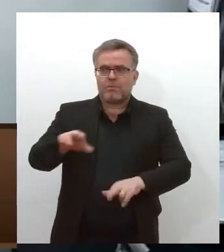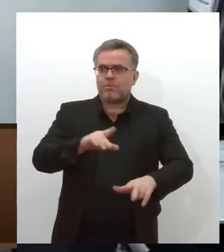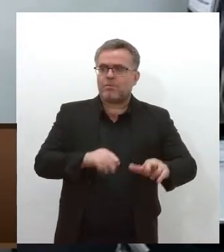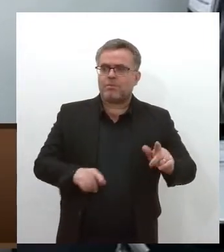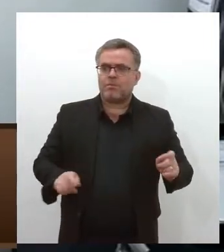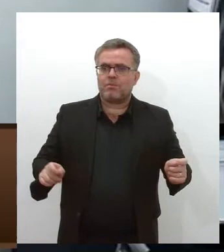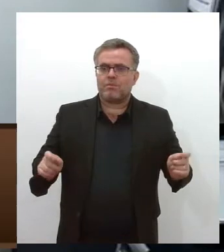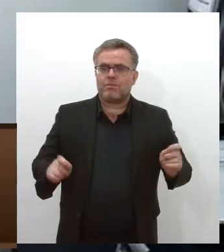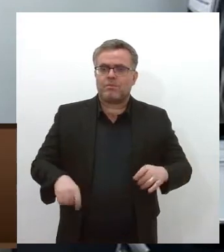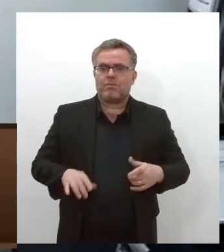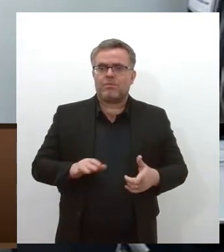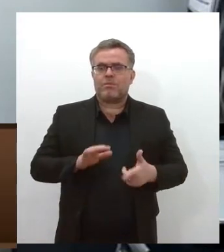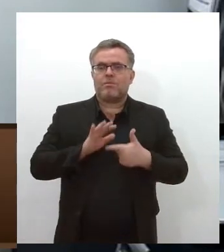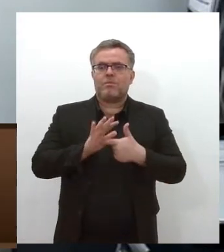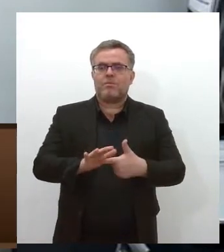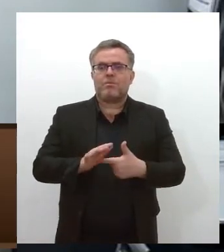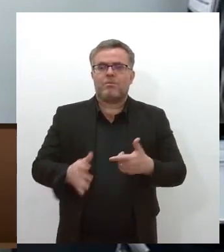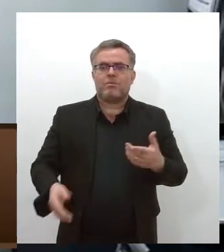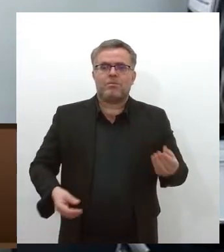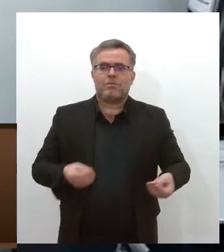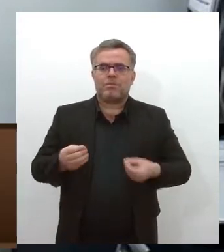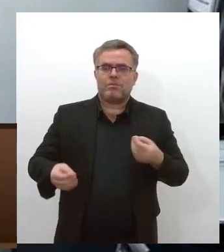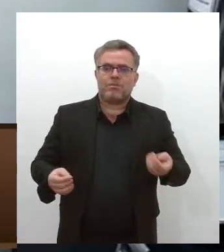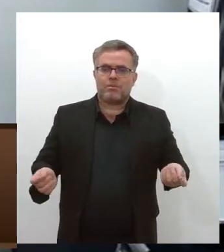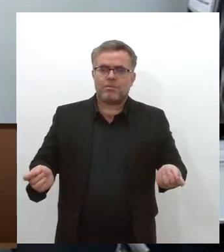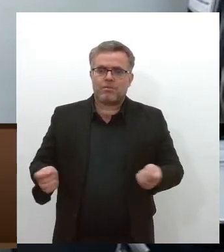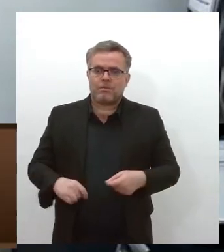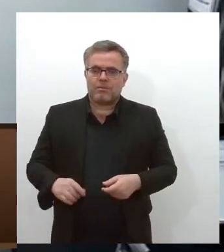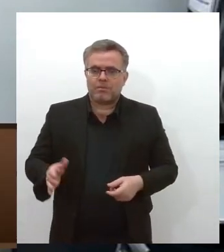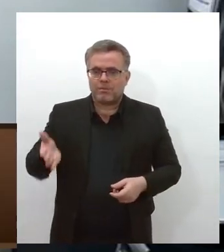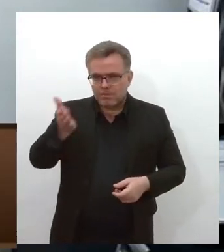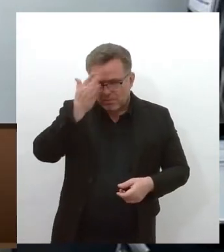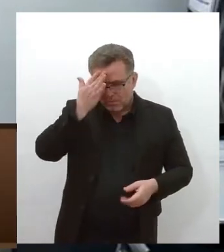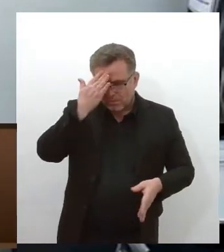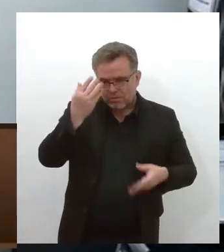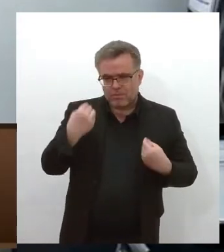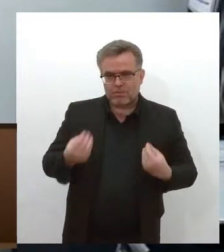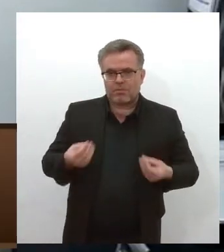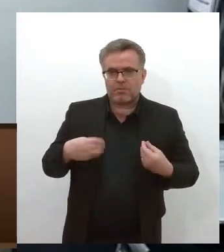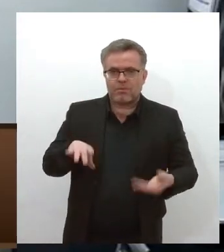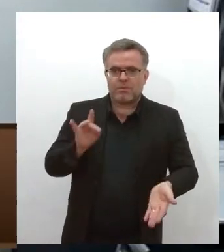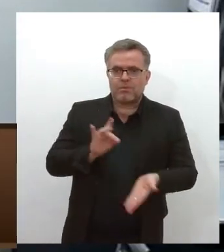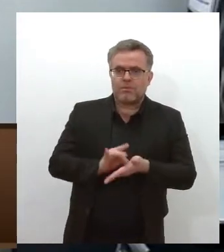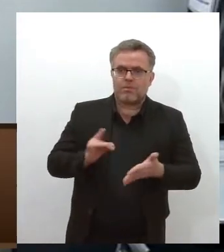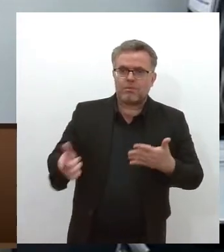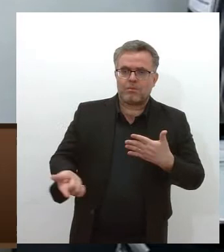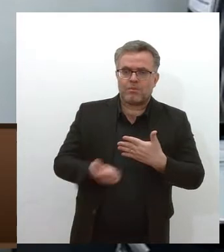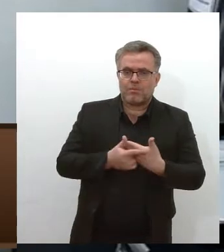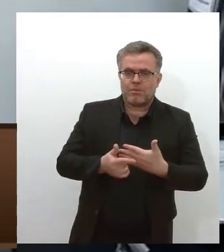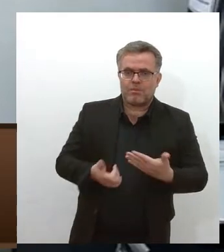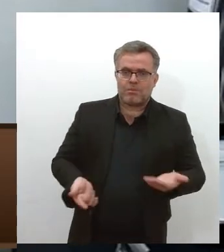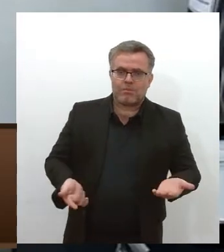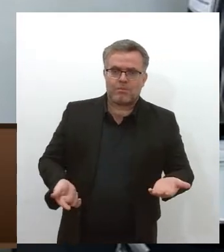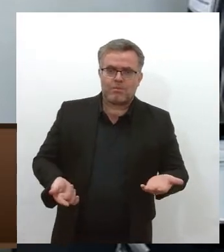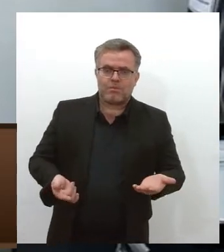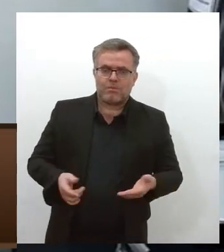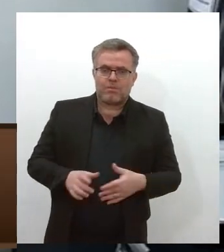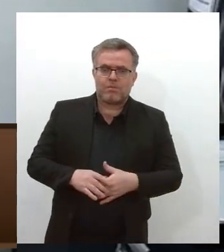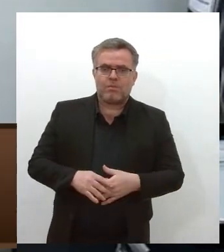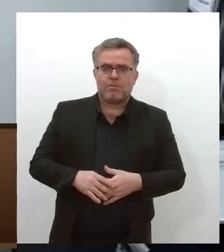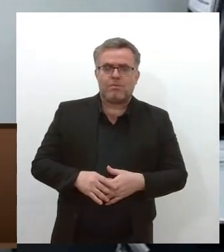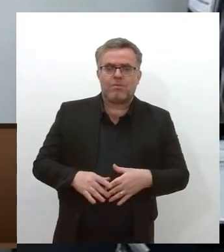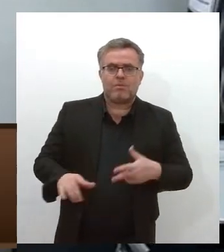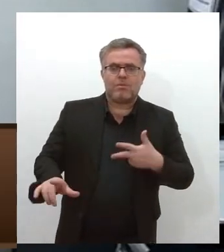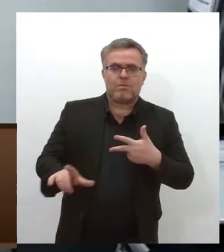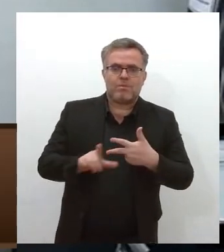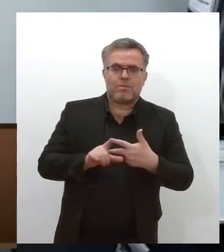o cidadão, comece a entender o verdadeiro papel do legislador ou do legislativo, que é de